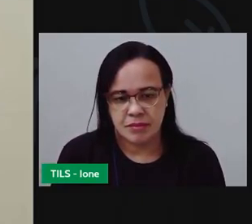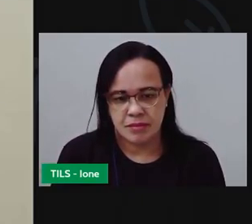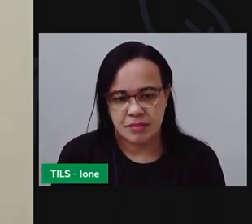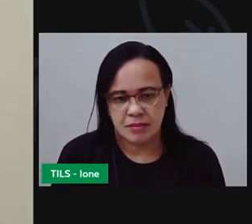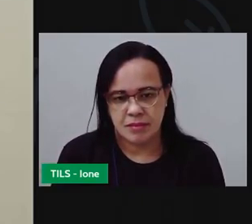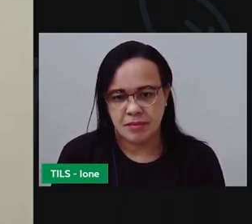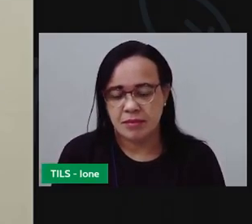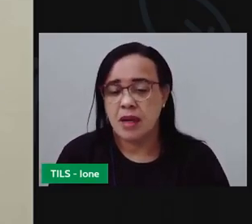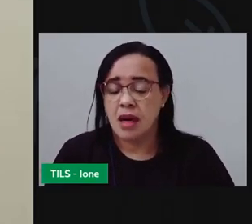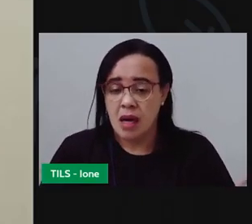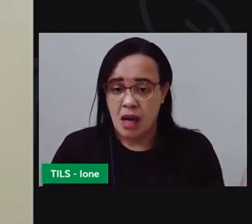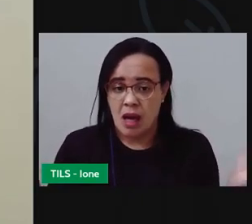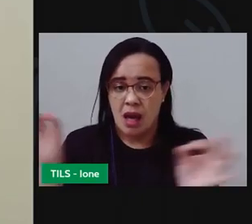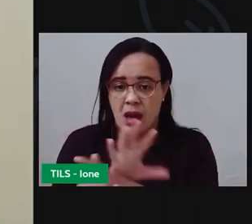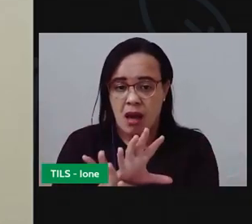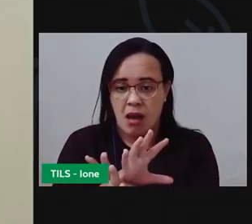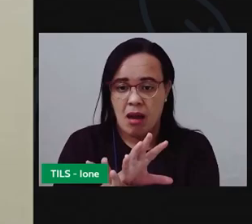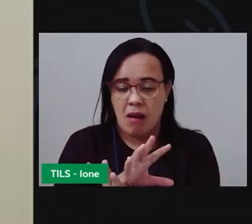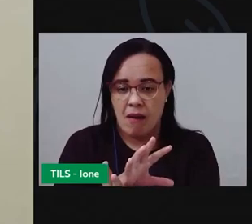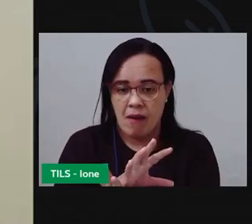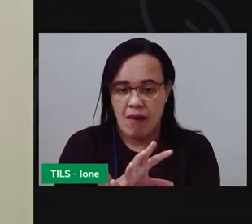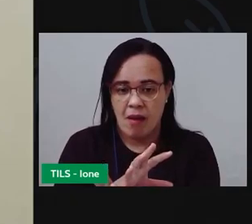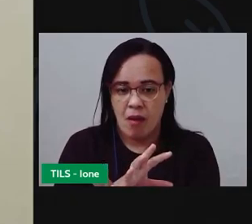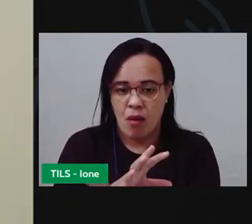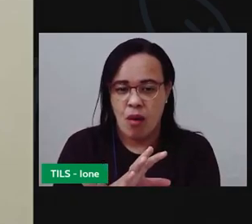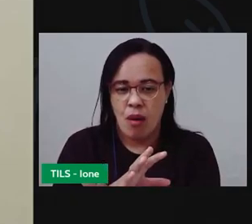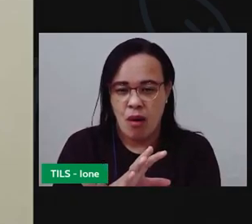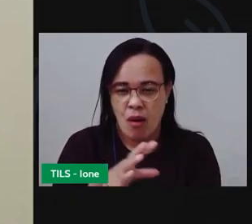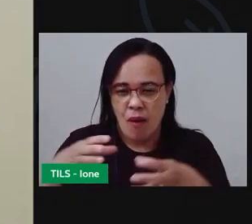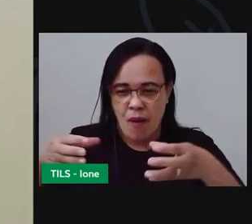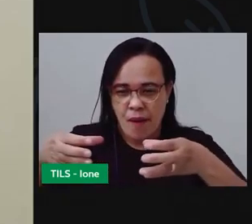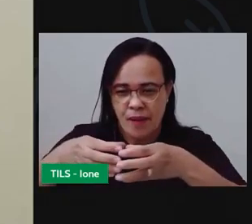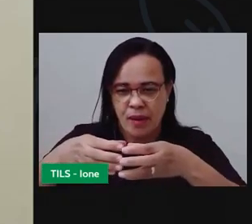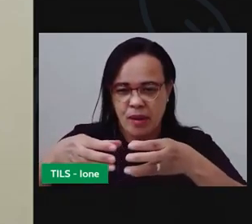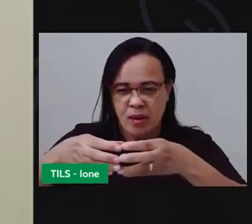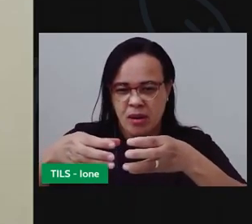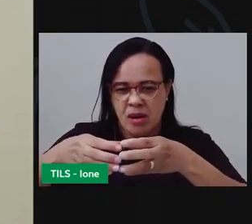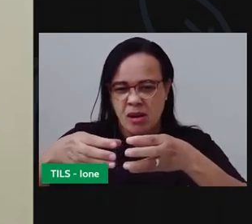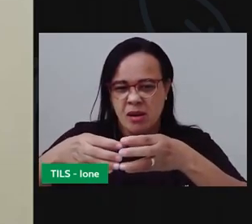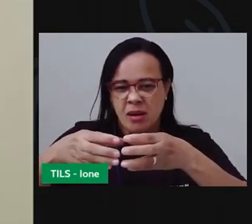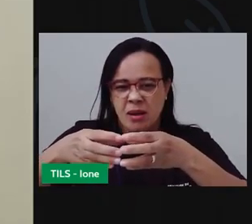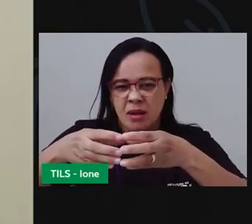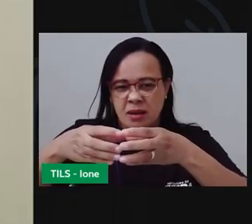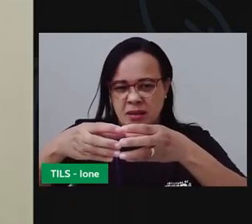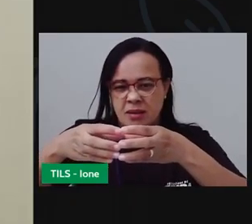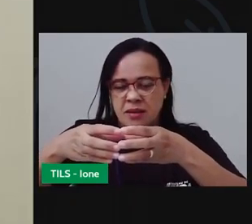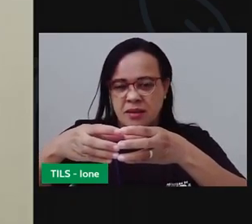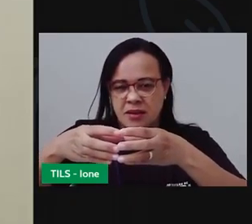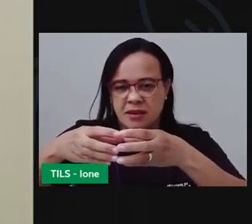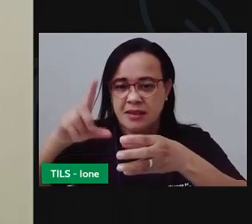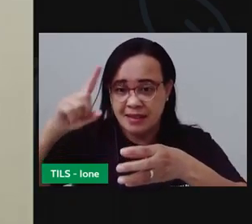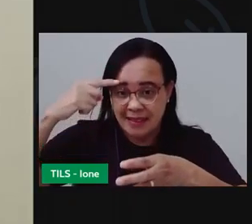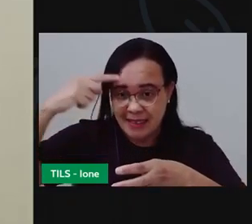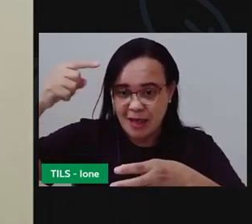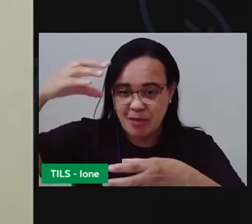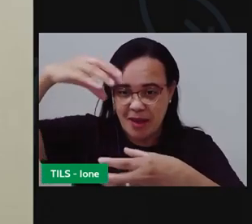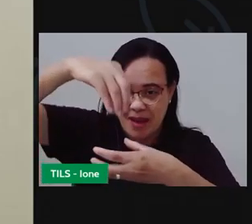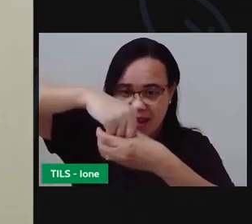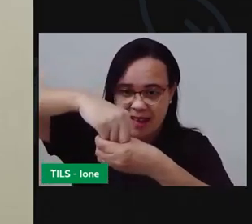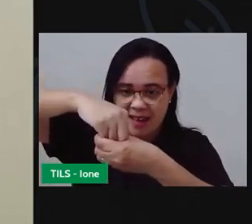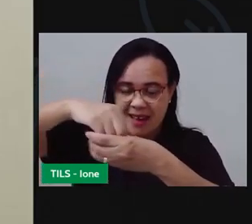Depois que a gente encontrar o meio ali que a gente quer, vamos agora unir essas partes